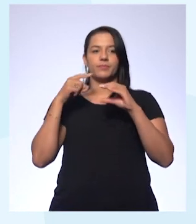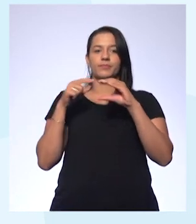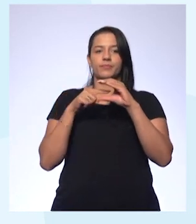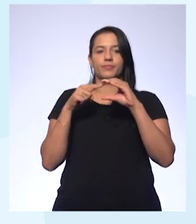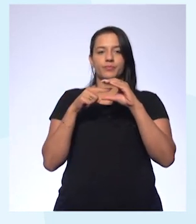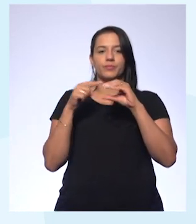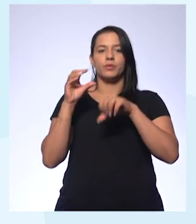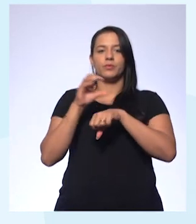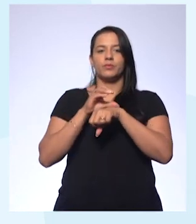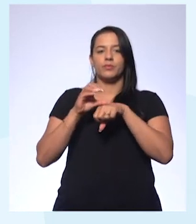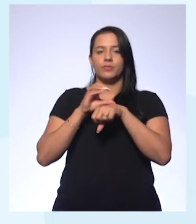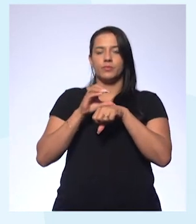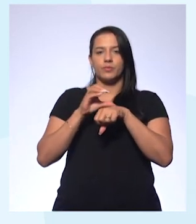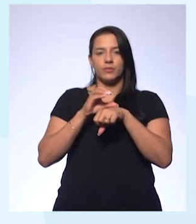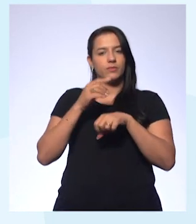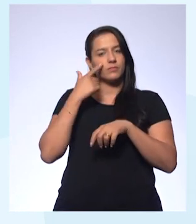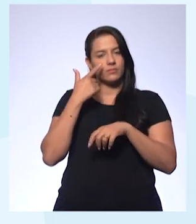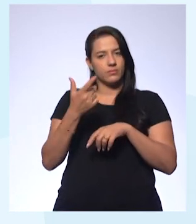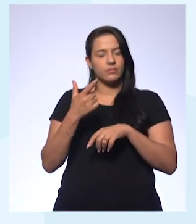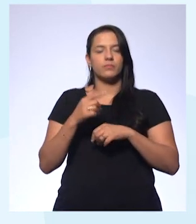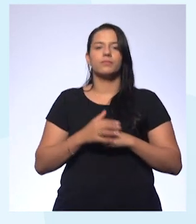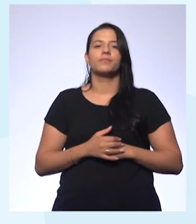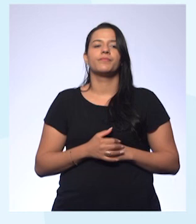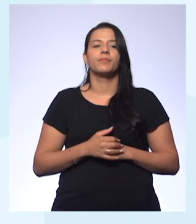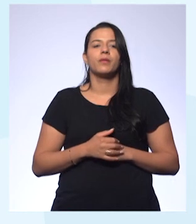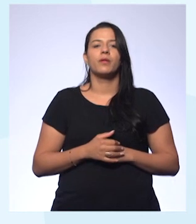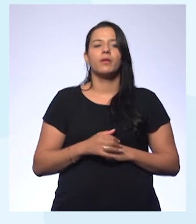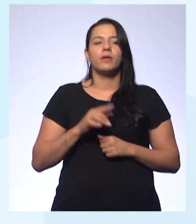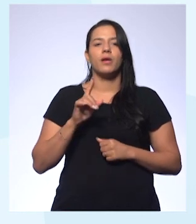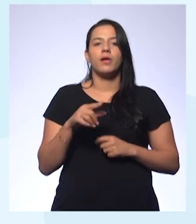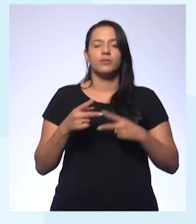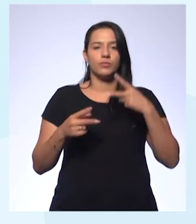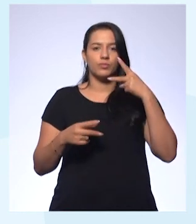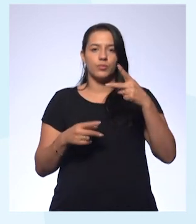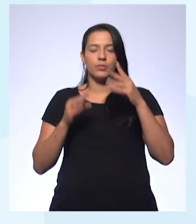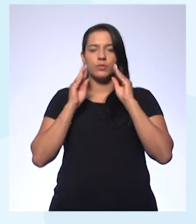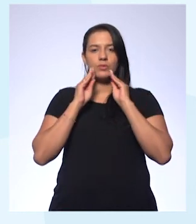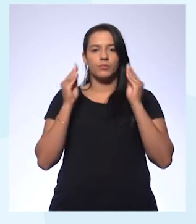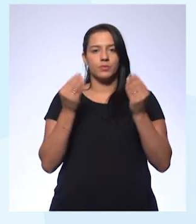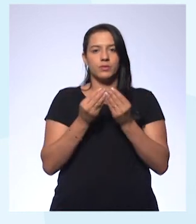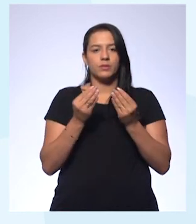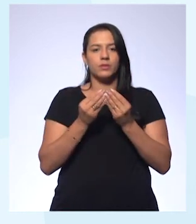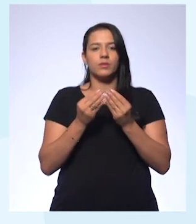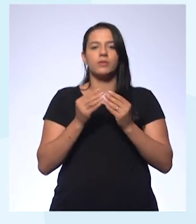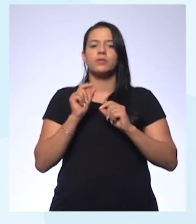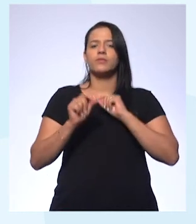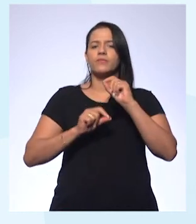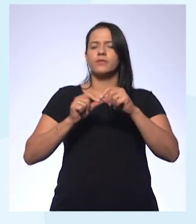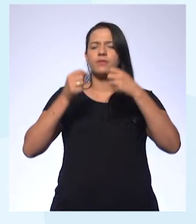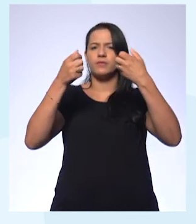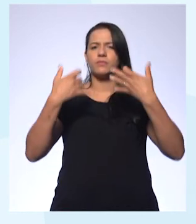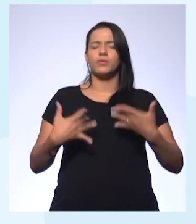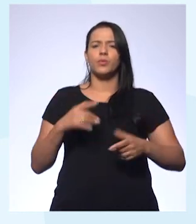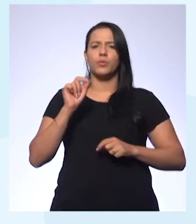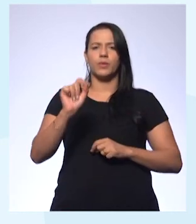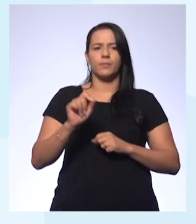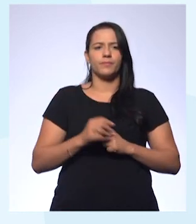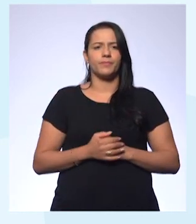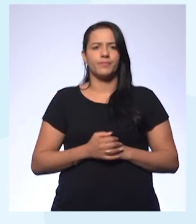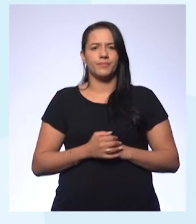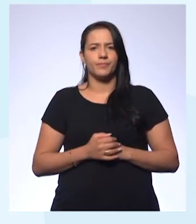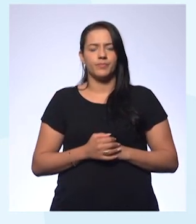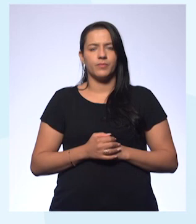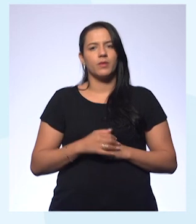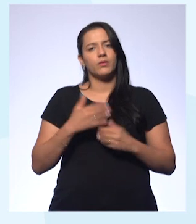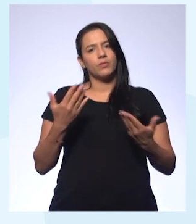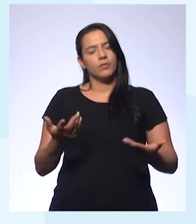cinzinha, já ficamos atentos aí. Em relação às duas substâncias que compõem o sistema, pode afirmar que ela não, como o